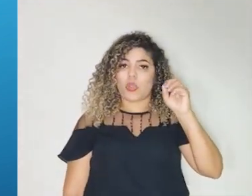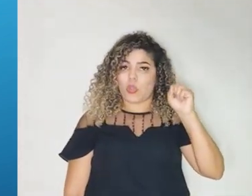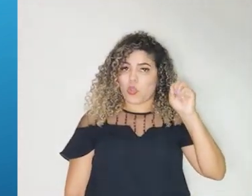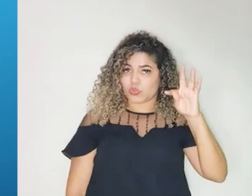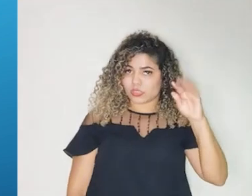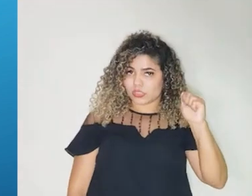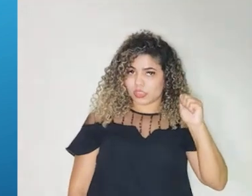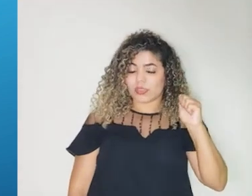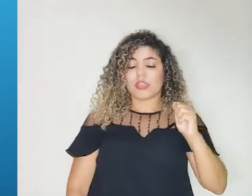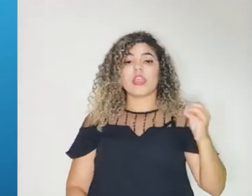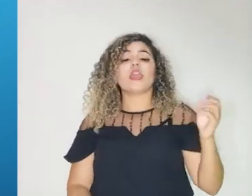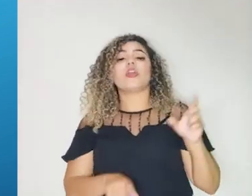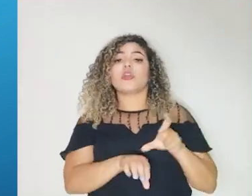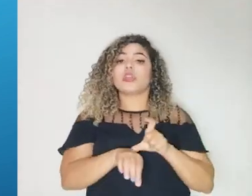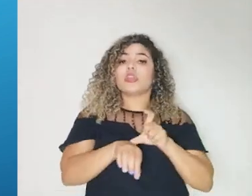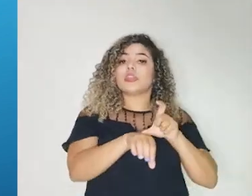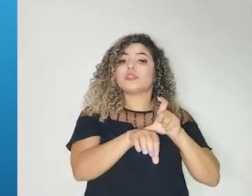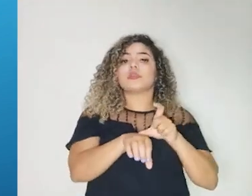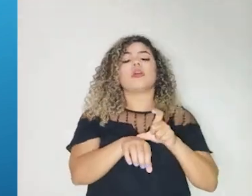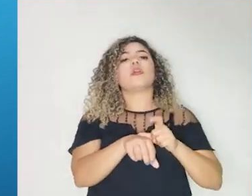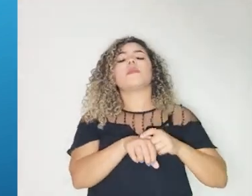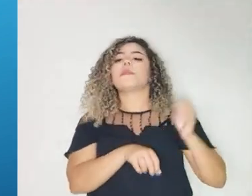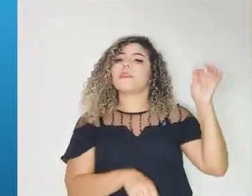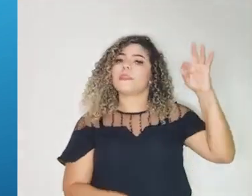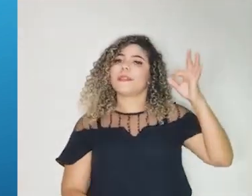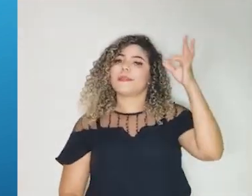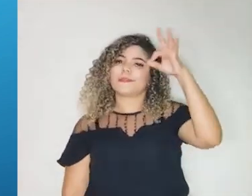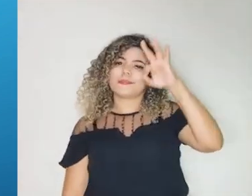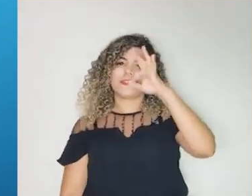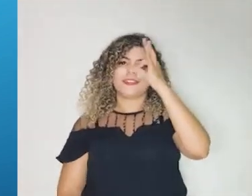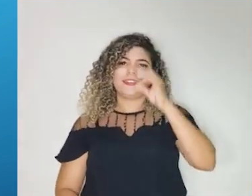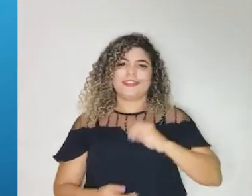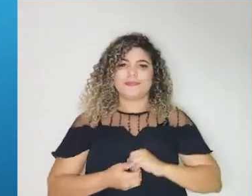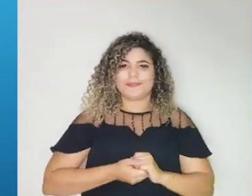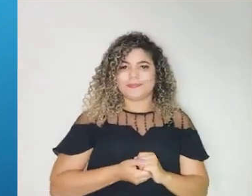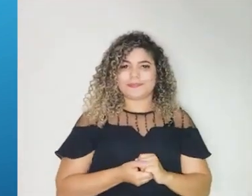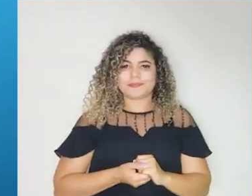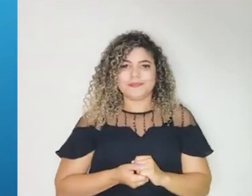crustáceo, o escorpião é um aracnídeo e a abelha é um inseto.